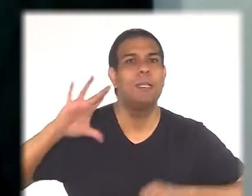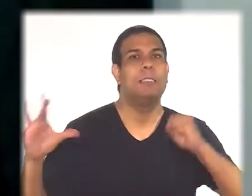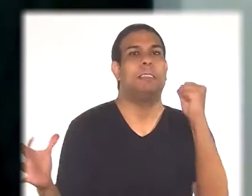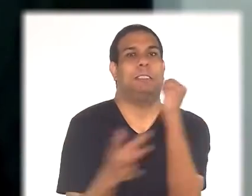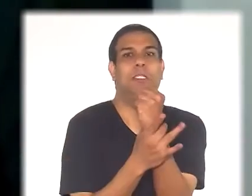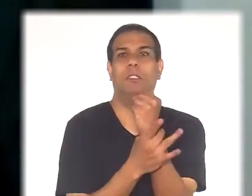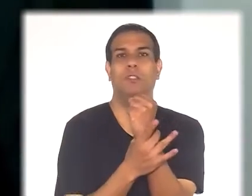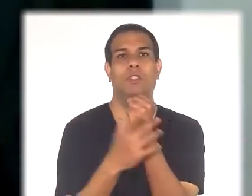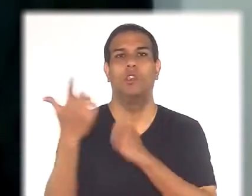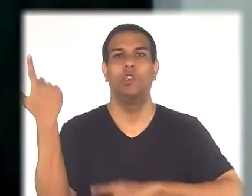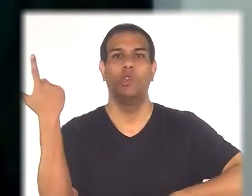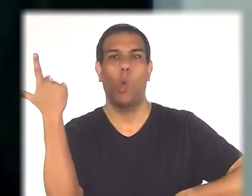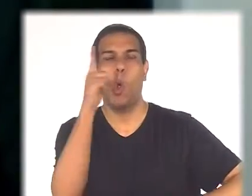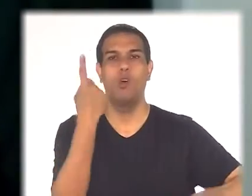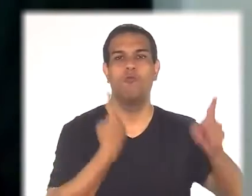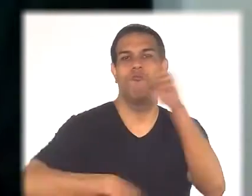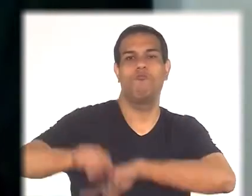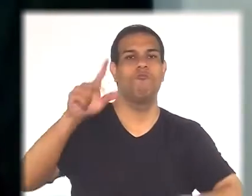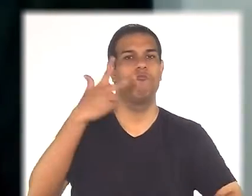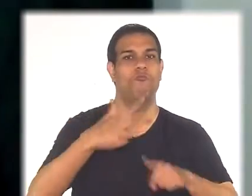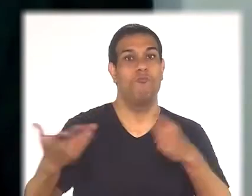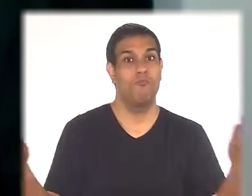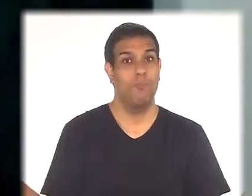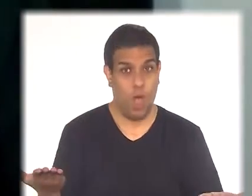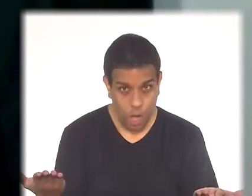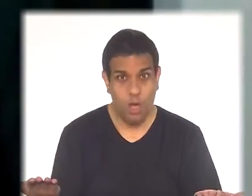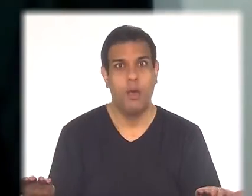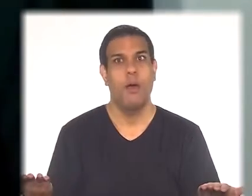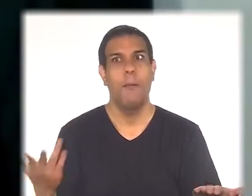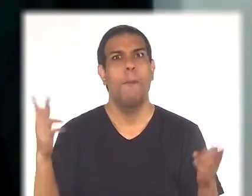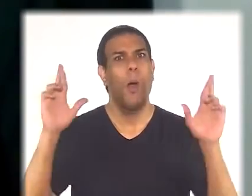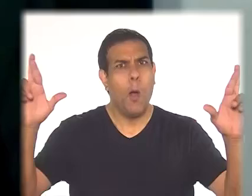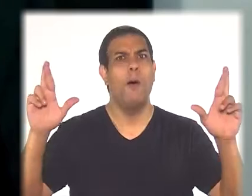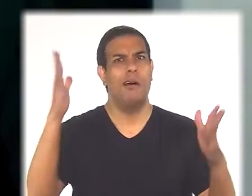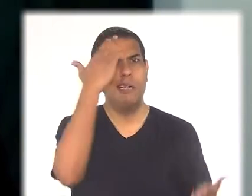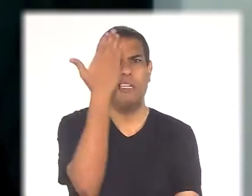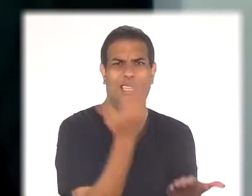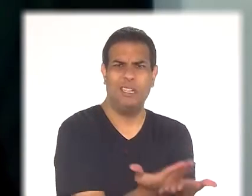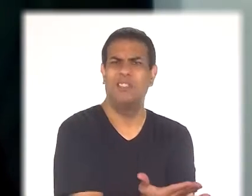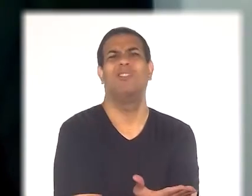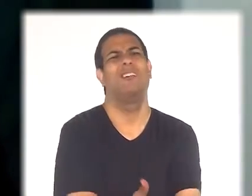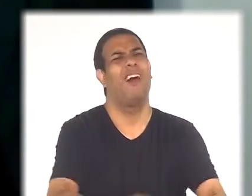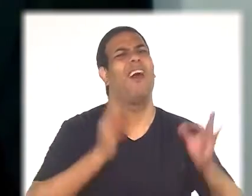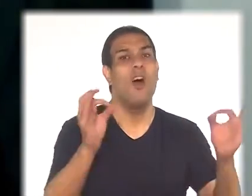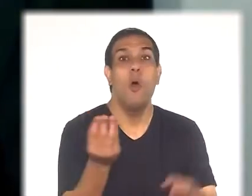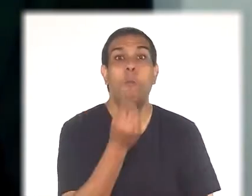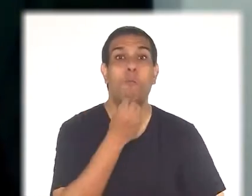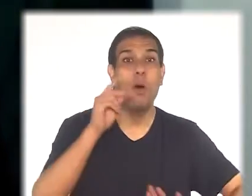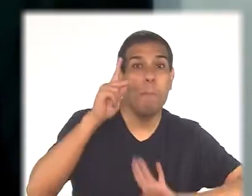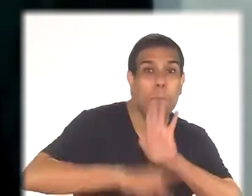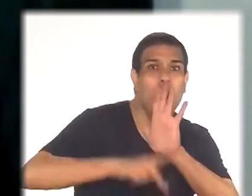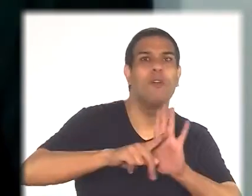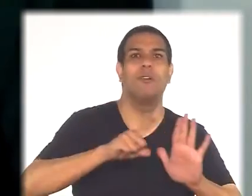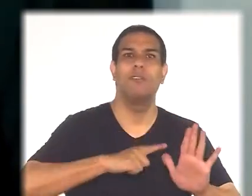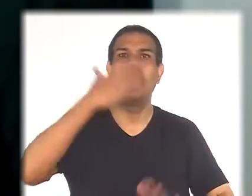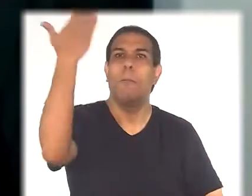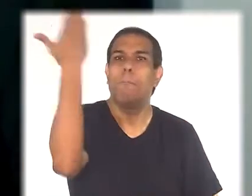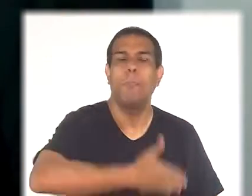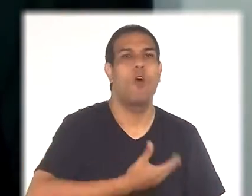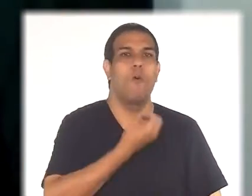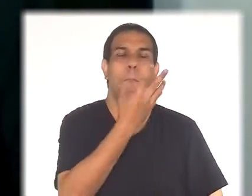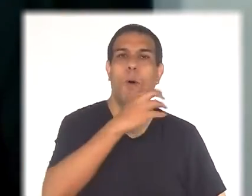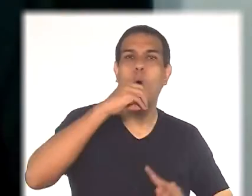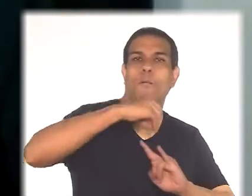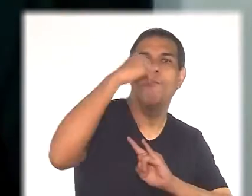né? Isso vai dar realmente uma vantagem muito grande para a gente. No nosso caso, nós estamos muito confiantes porque o projeto